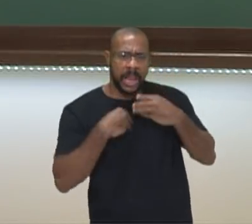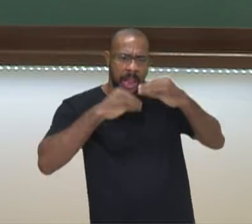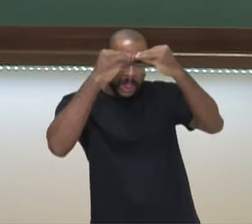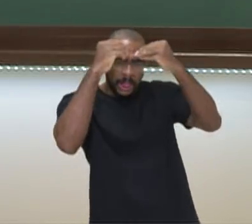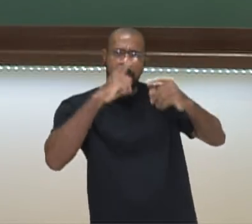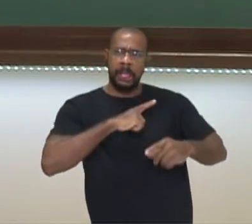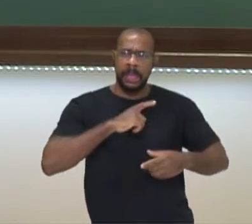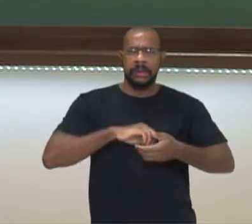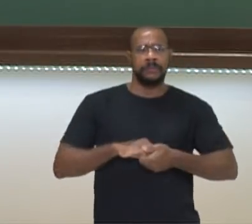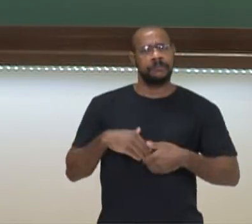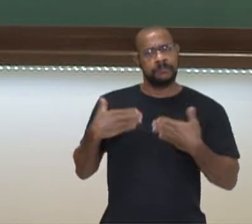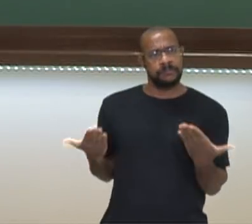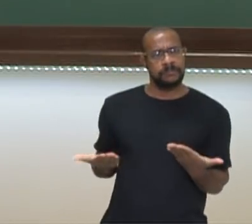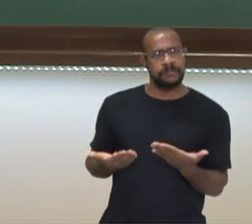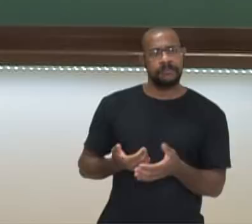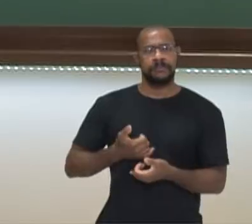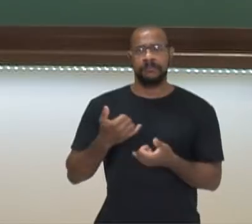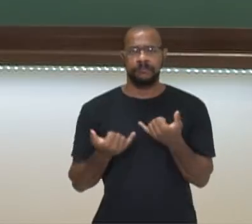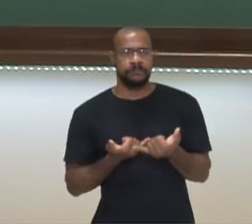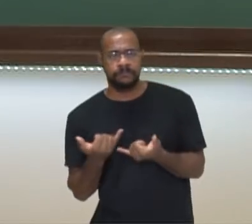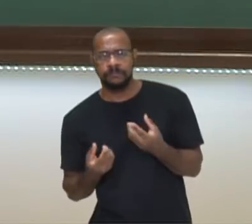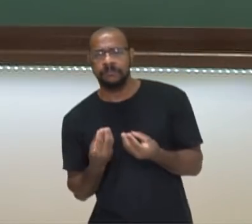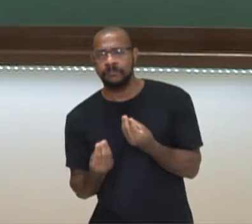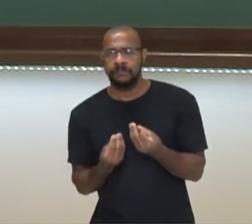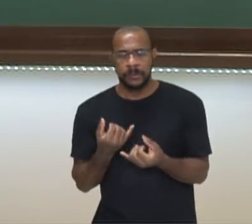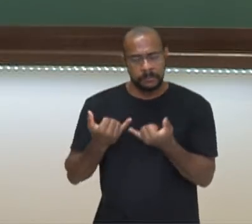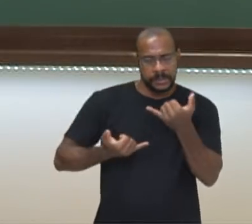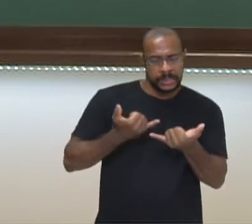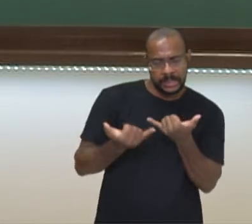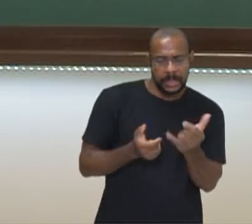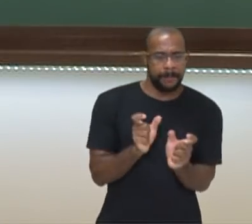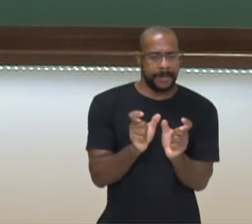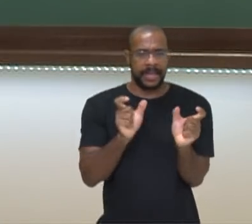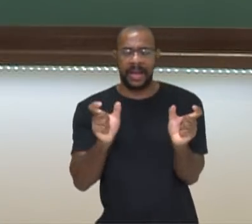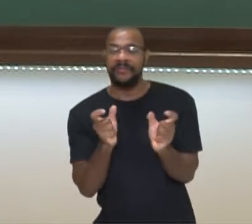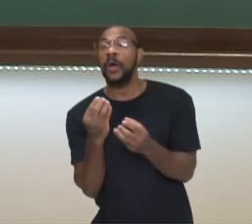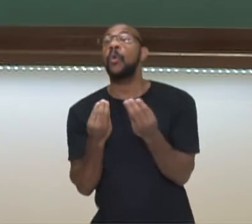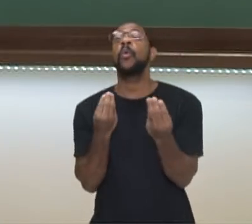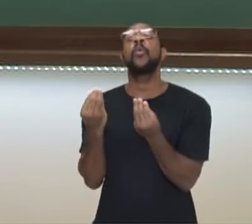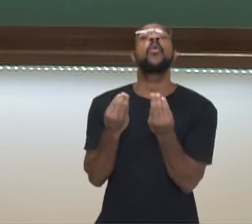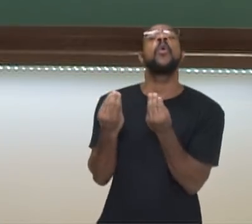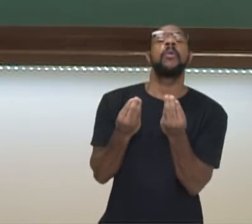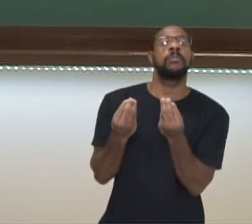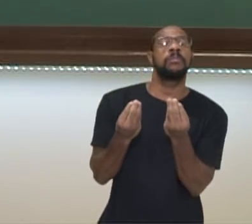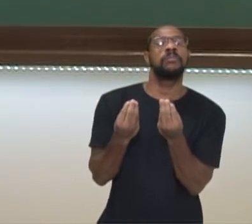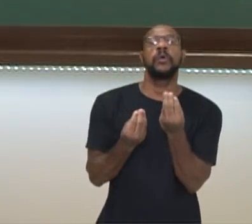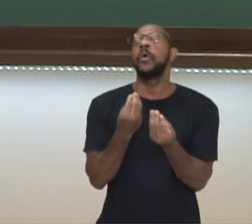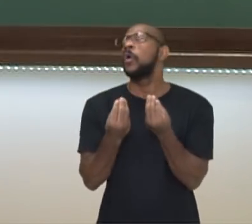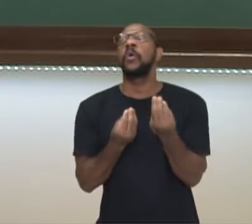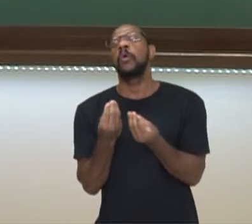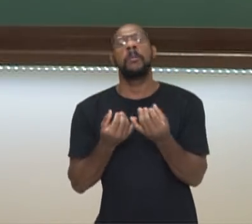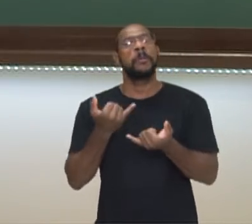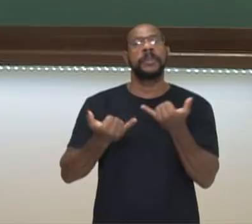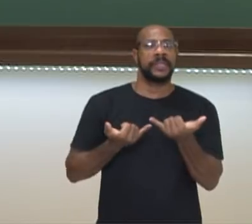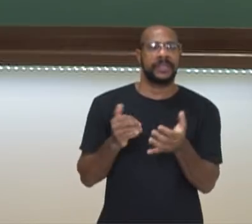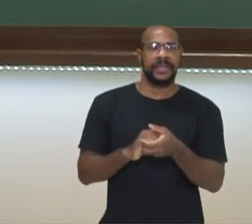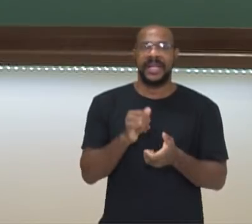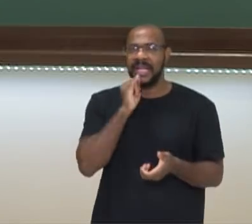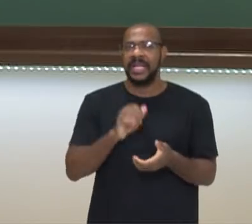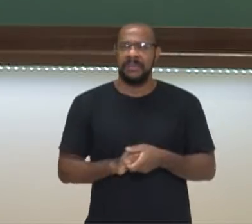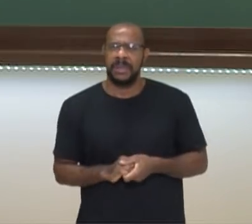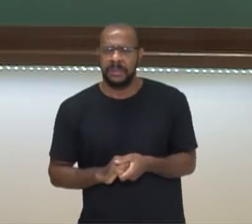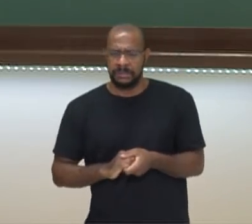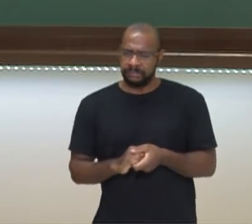que ele disse assim, ó, brincar com palavras é como se brinca, é uma comparação. Quando ele chega no final e diz que papagaio